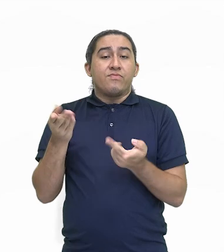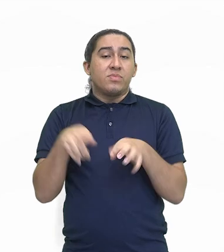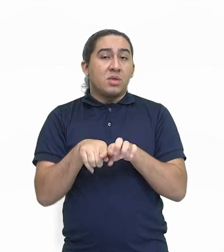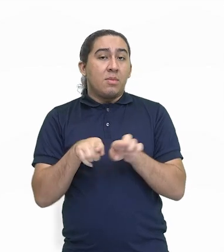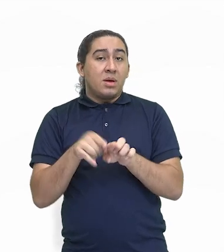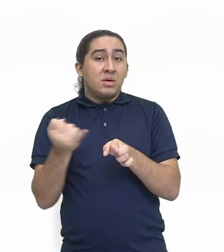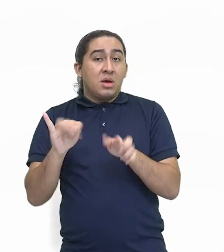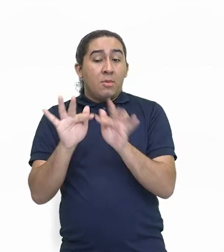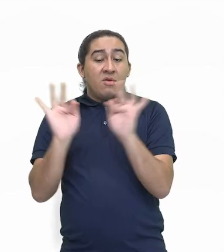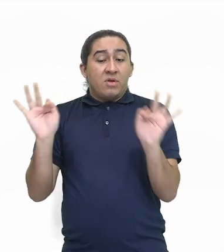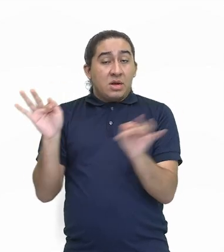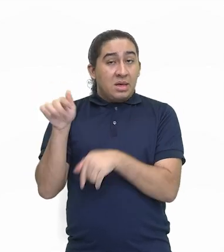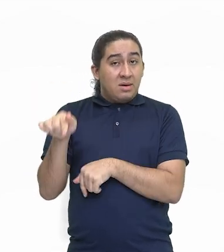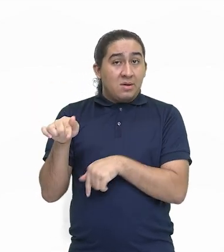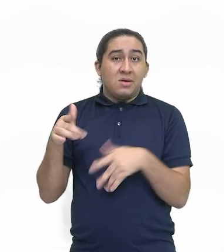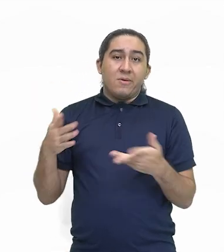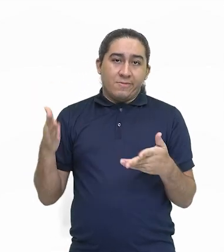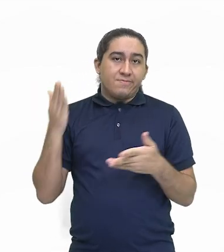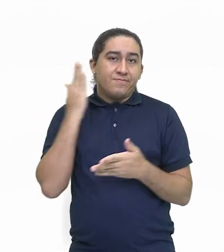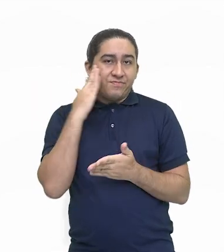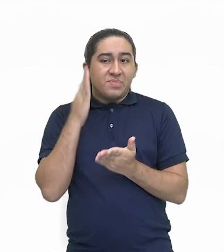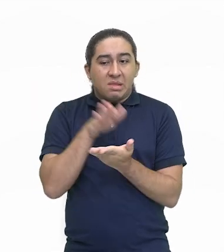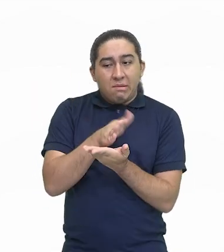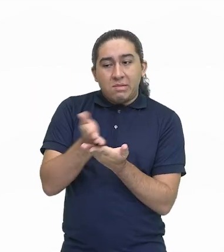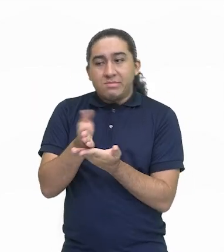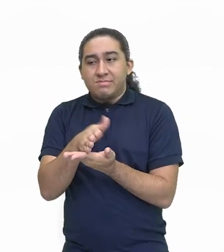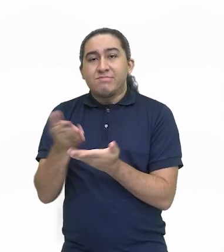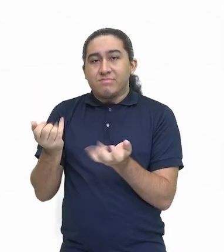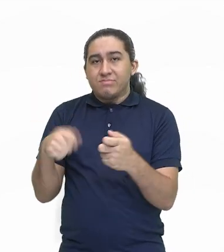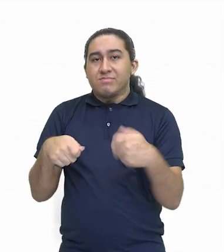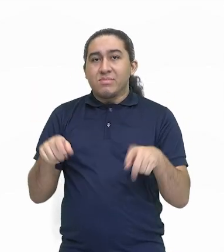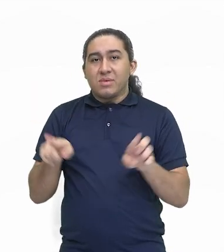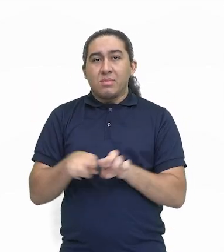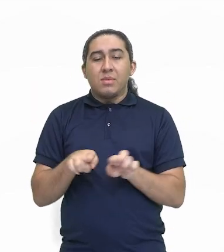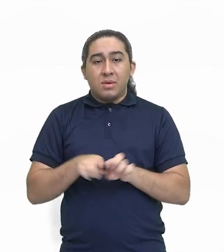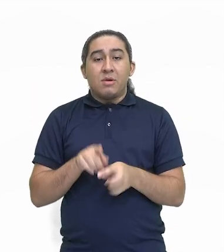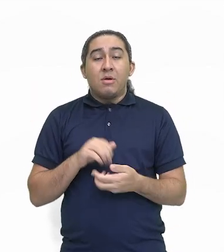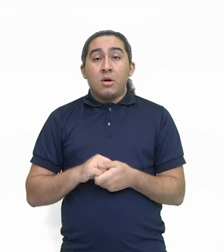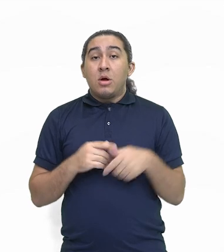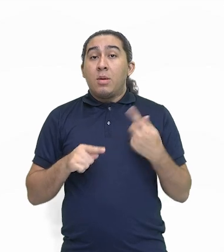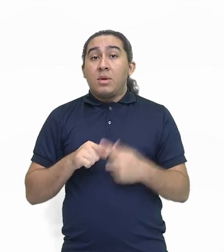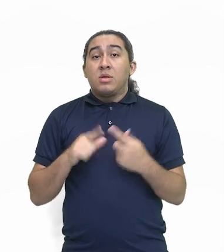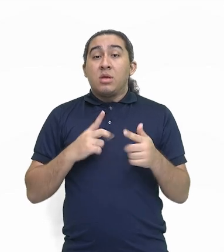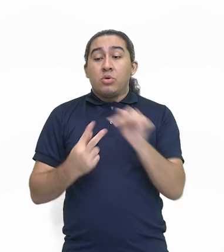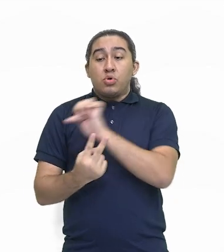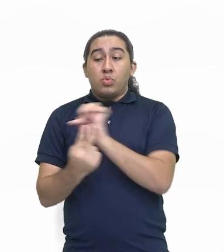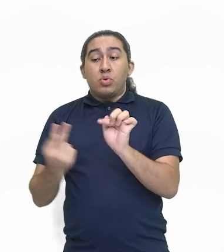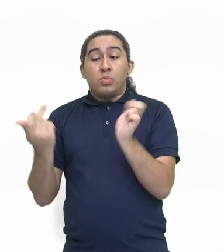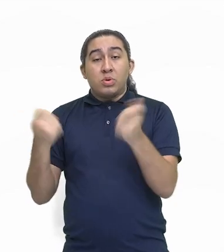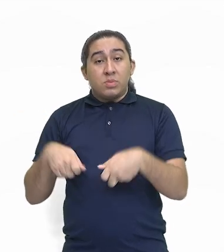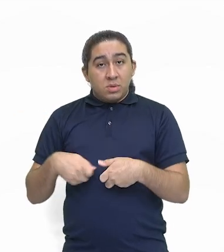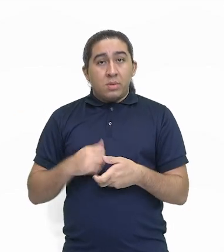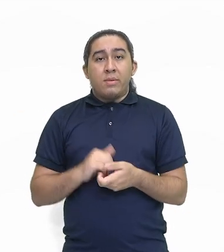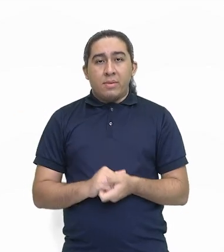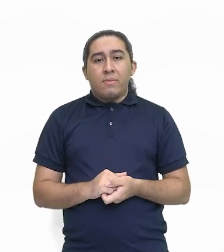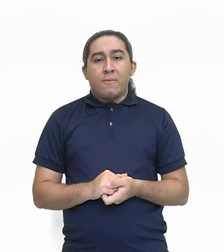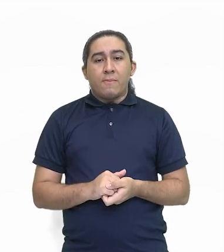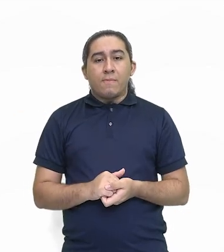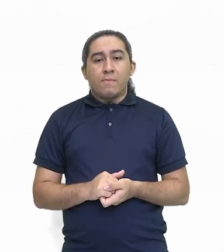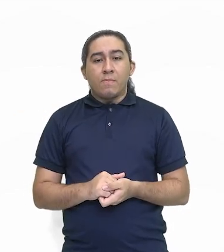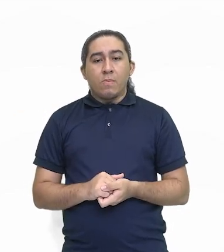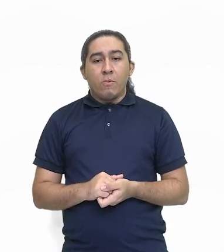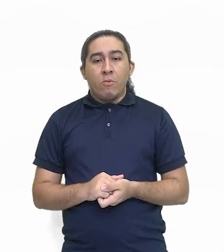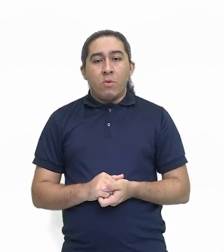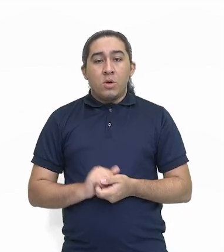frase é ambígua, com certeza vai ter duplo sentido também, né, porque você vai ter duas formas de interpretar. A cantiga